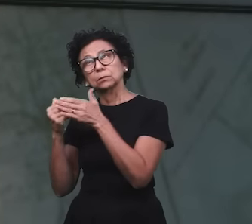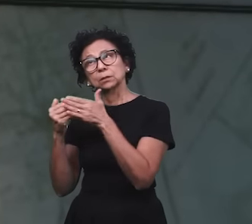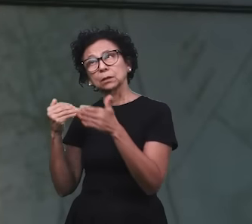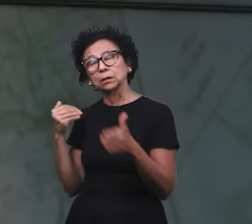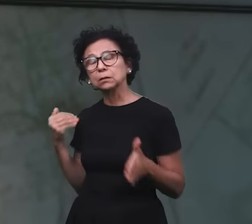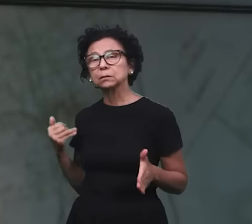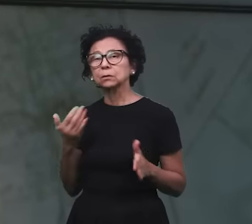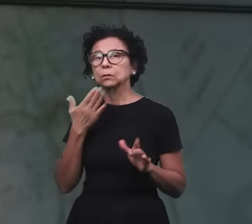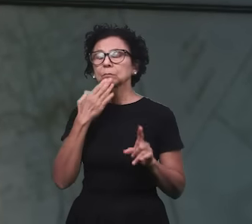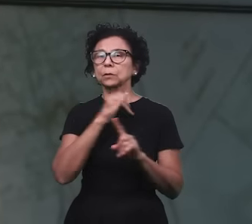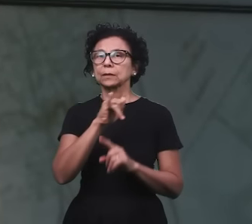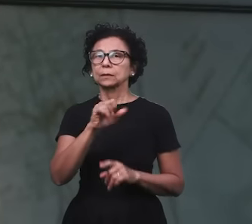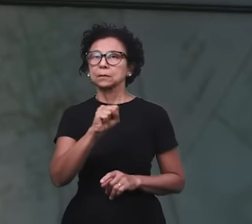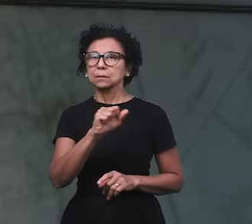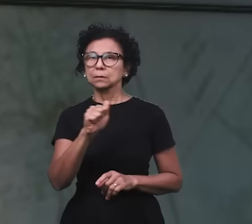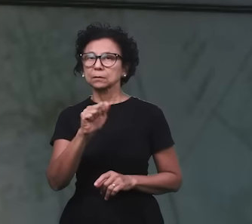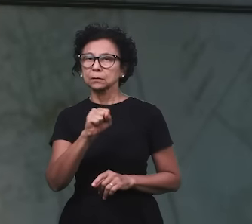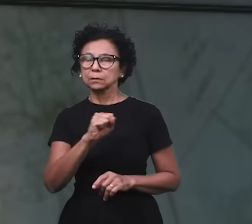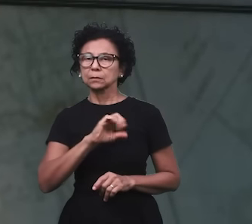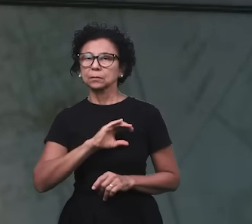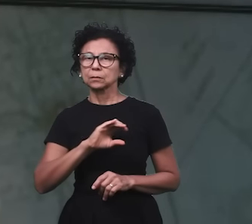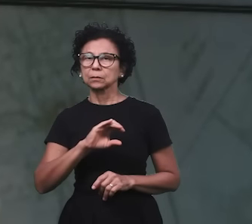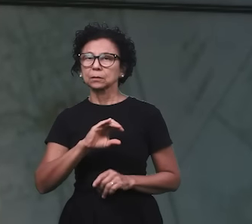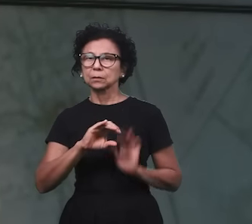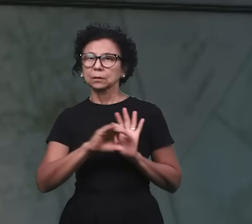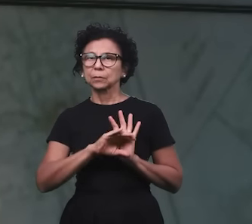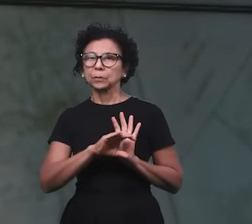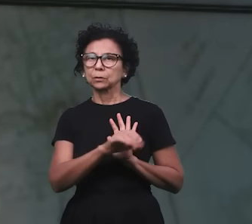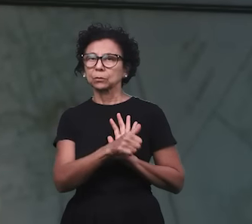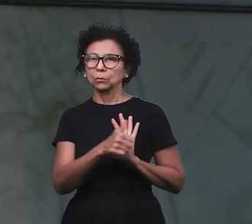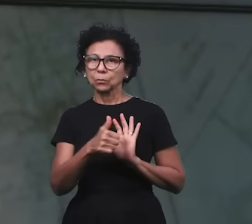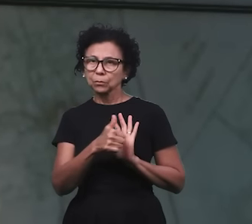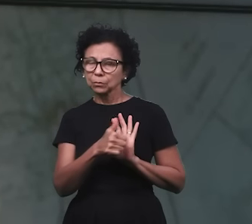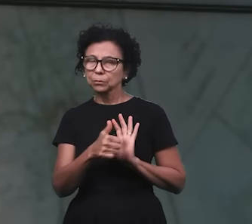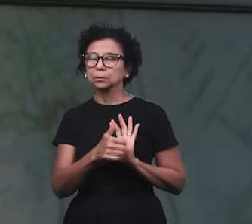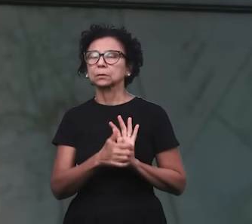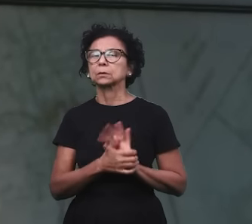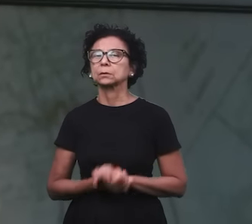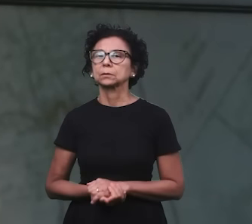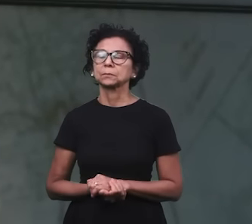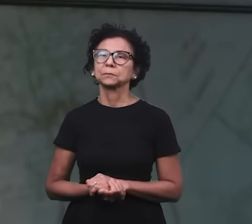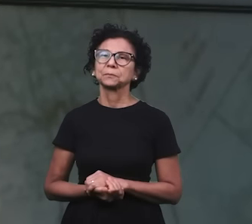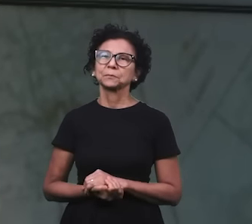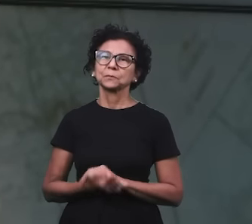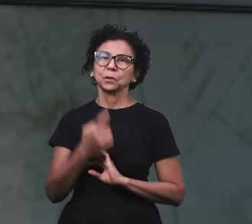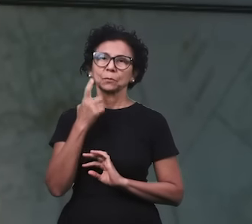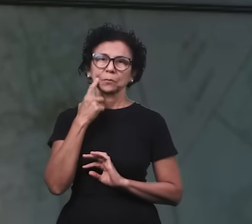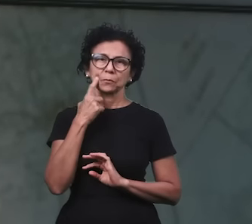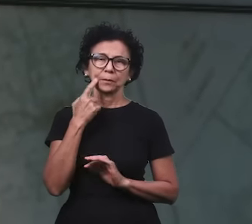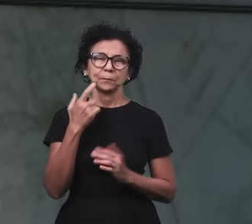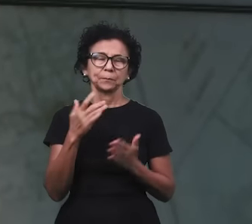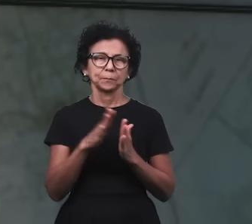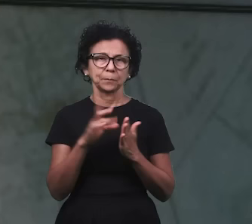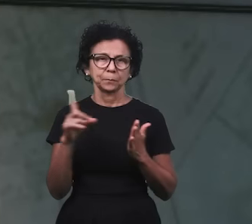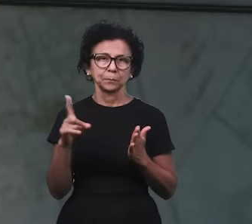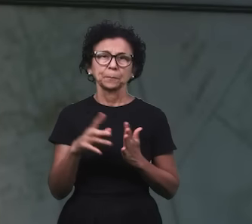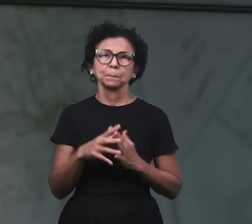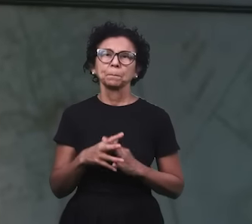profeta Isaías, no capítulo 11, vamos abrir o texto bíblico, porque é importante nós mencionarmos essa